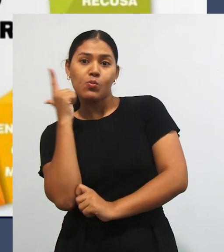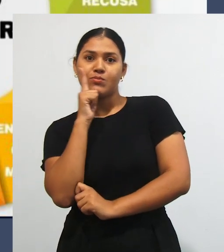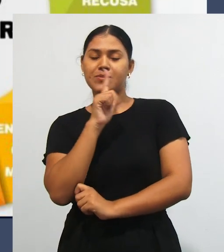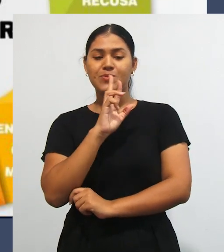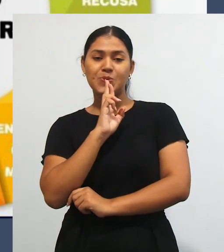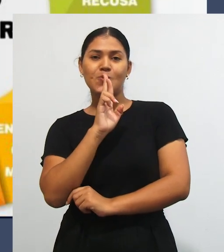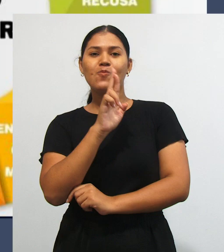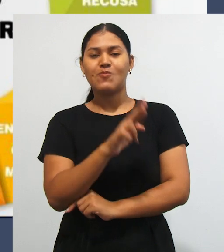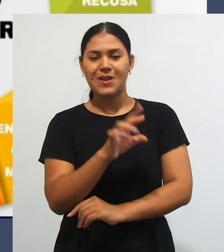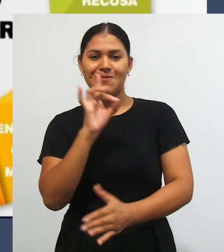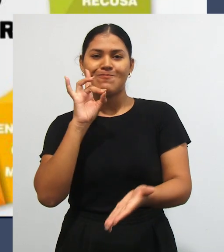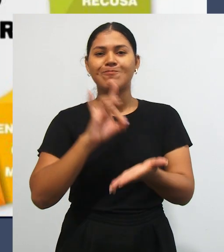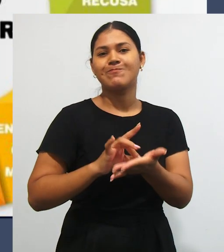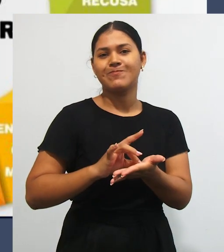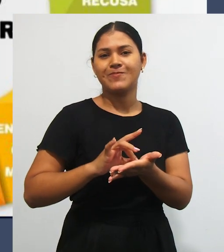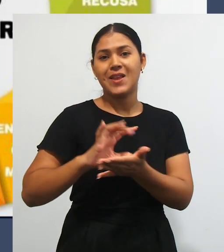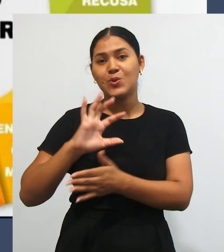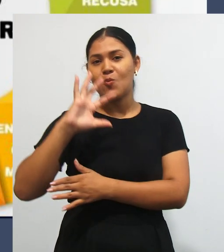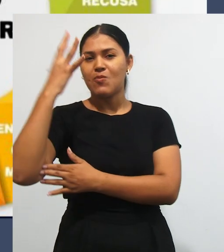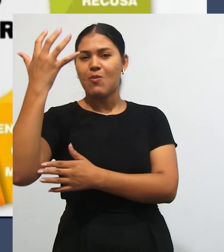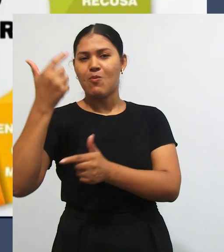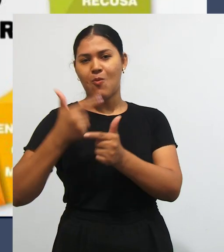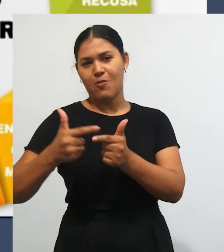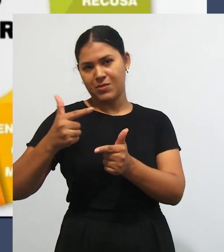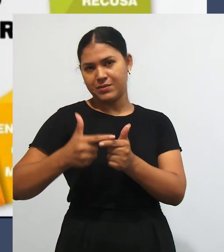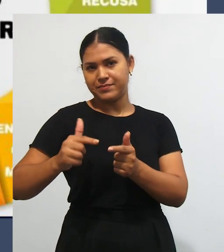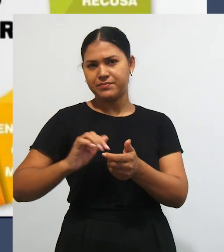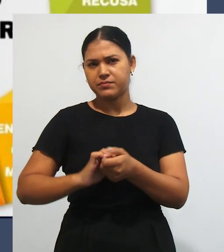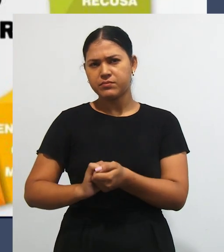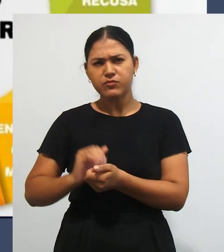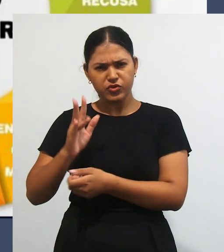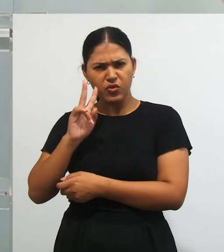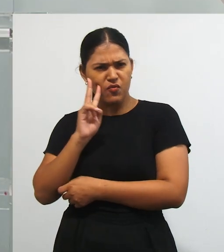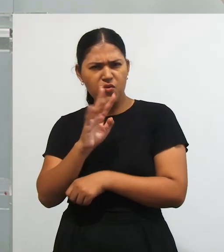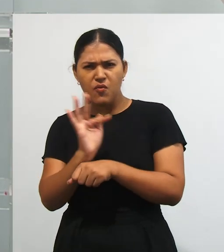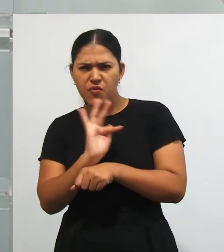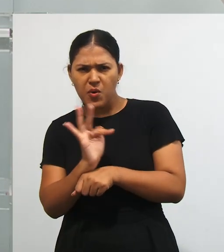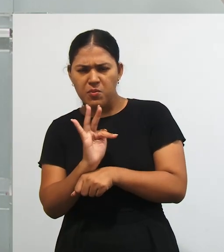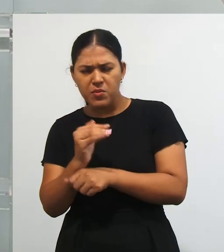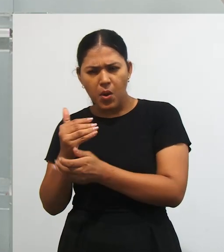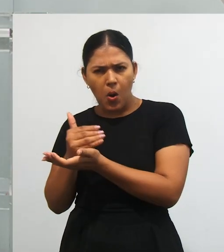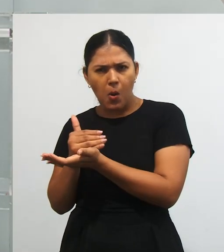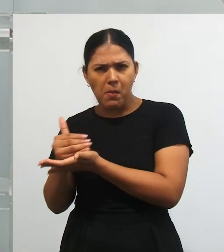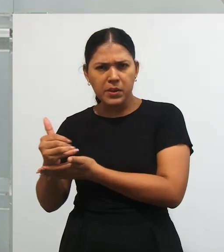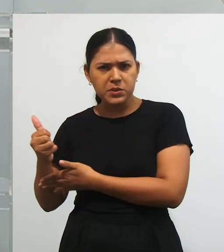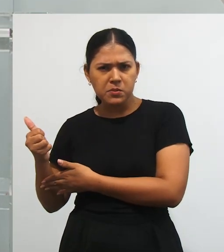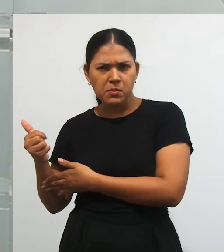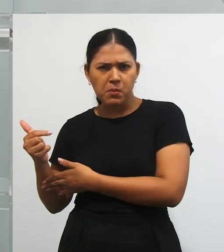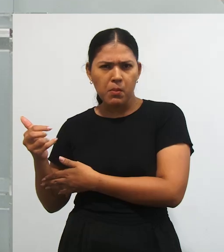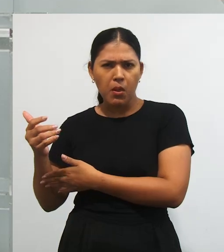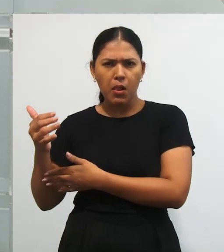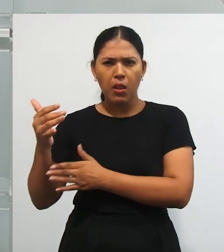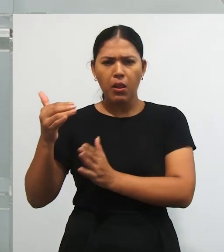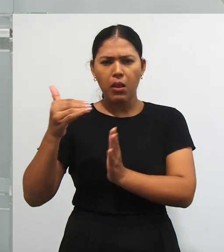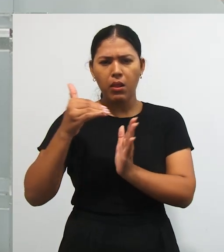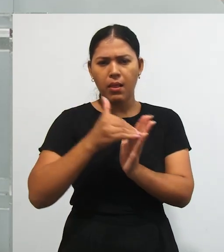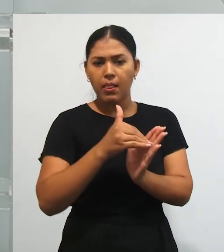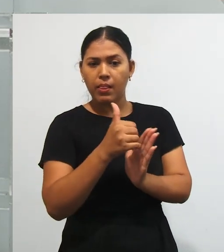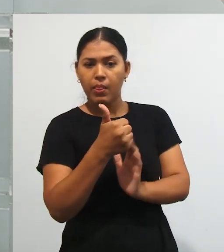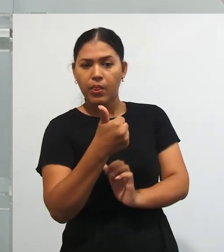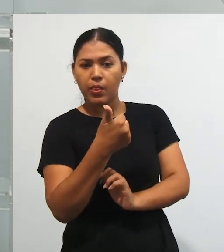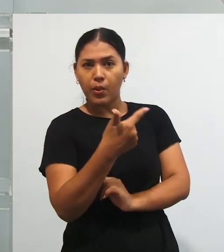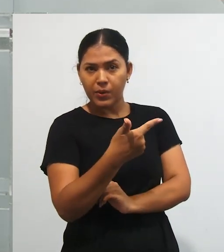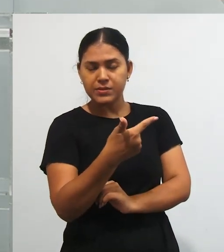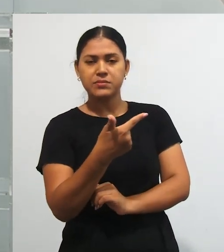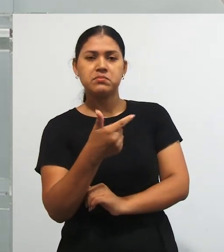realidade para uma realidade melhor. Você não já viu isso aí nos filmes? Eu tenho certeza, né? Olha, se você já